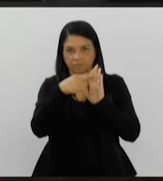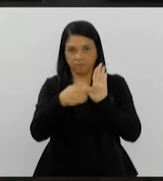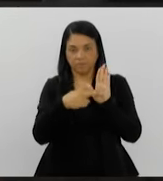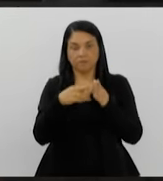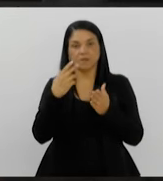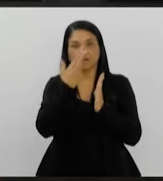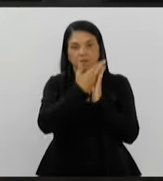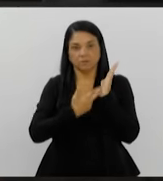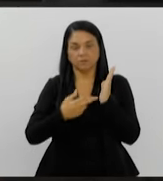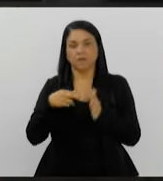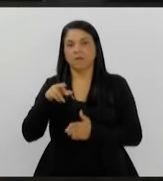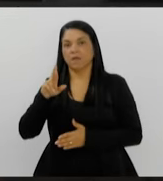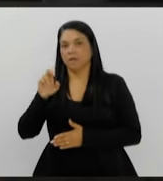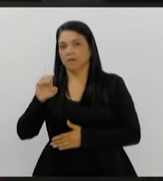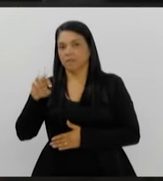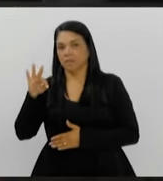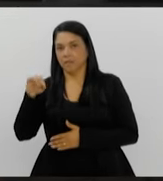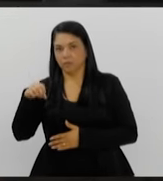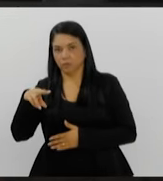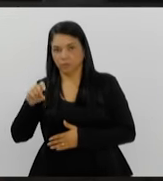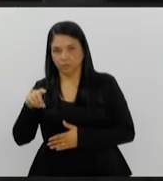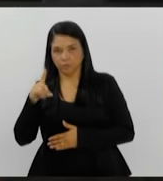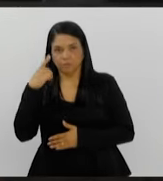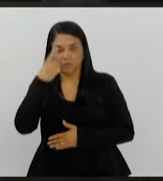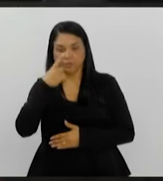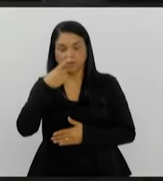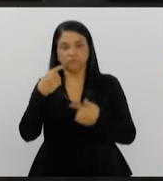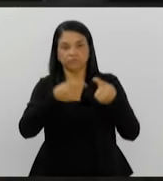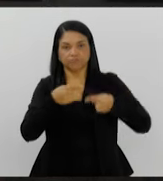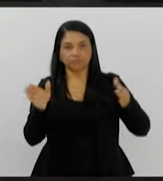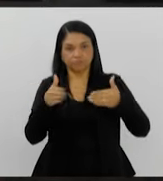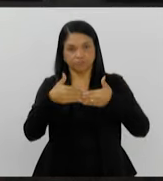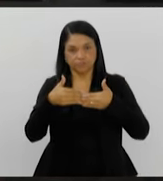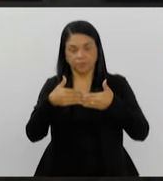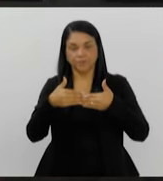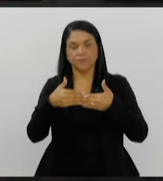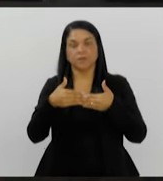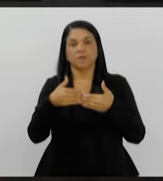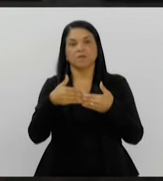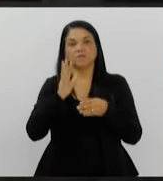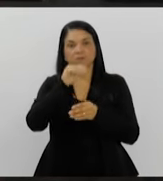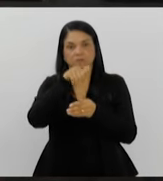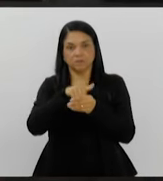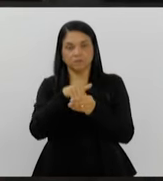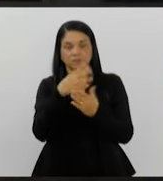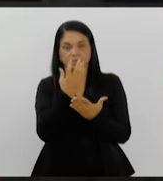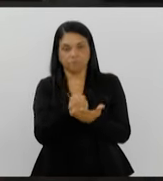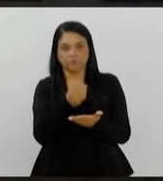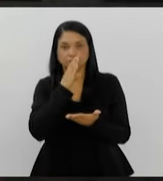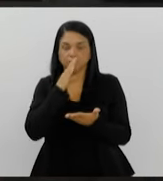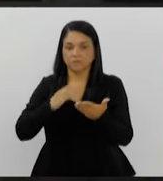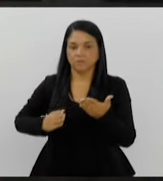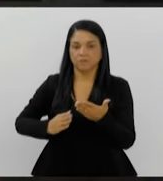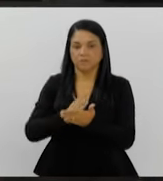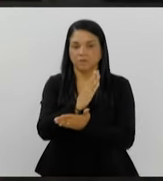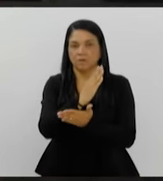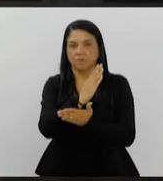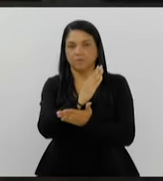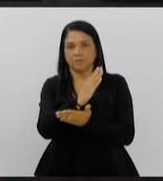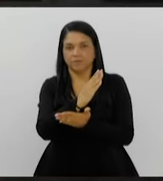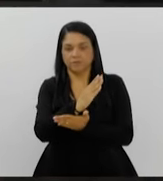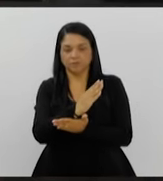do Deputado Renato Miranda em discussão não havendo Quem Queira discutir encerrada a discussão em votação senhores que aprovam permaneçam com Como